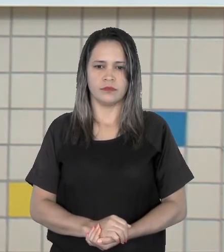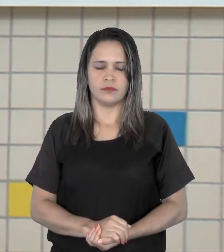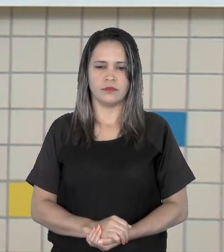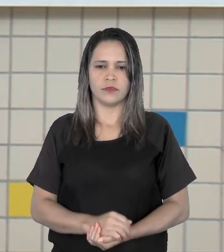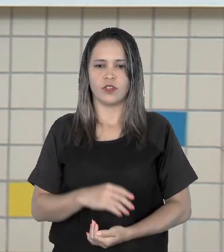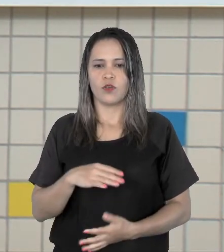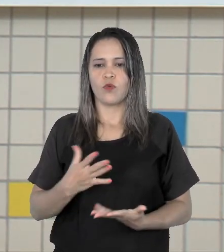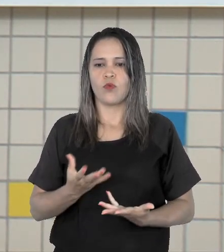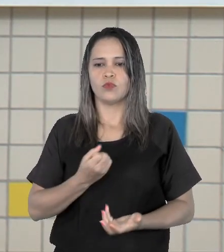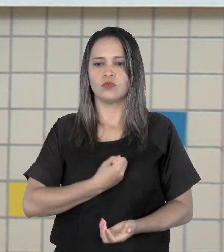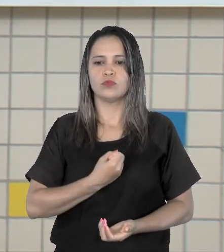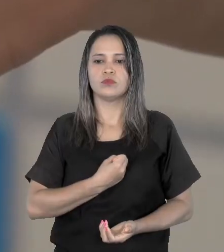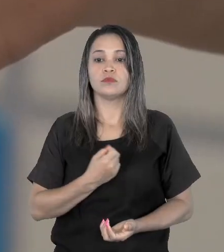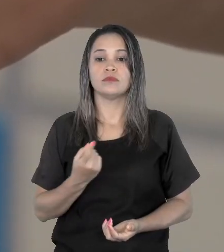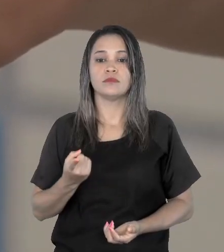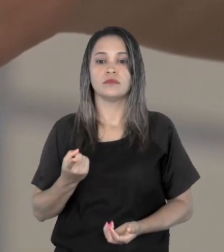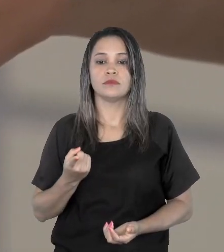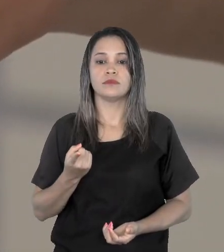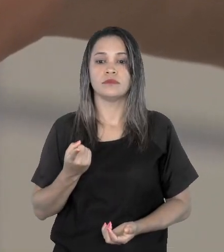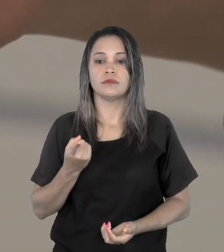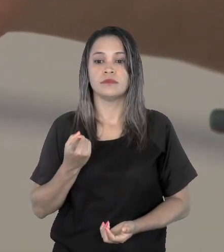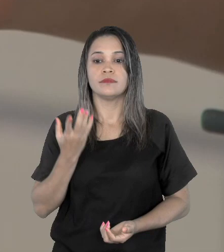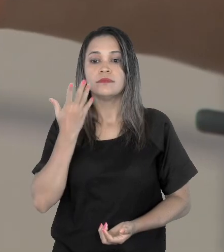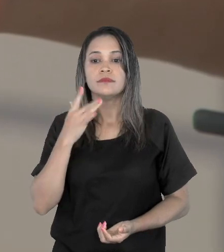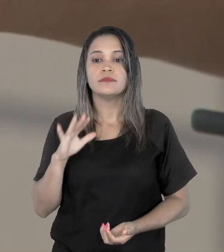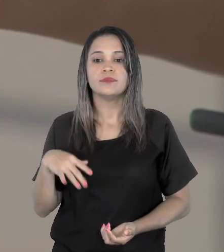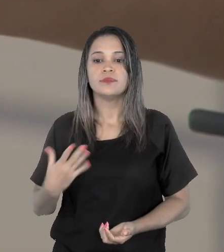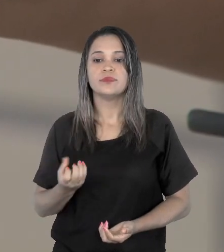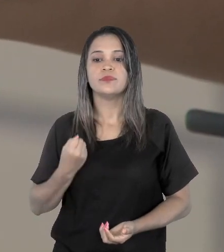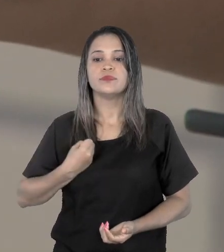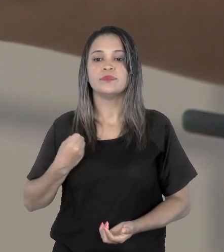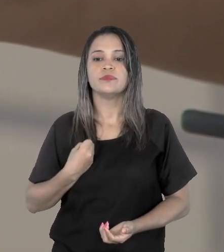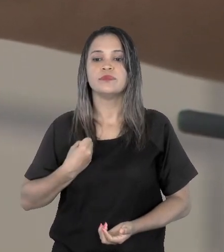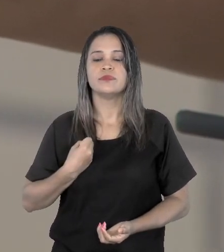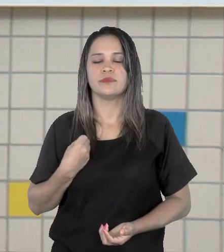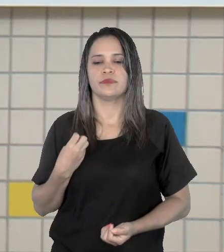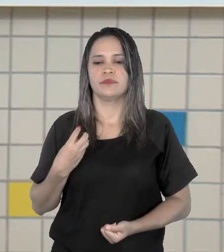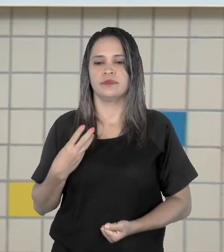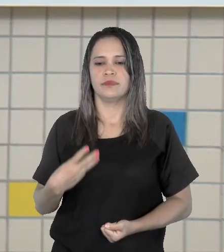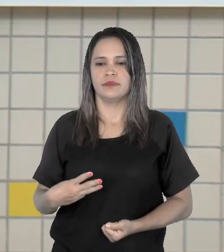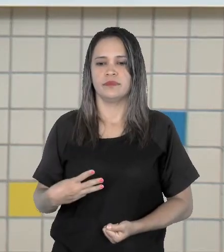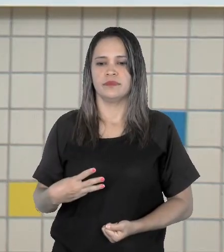Que número é esse criança? É o número